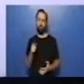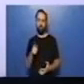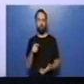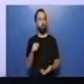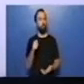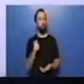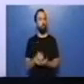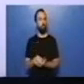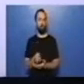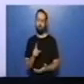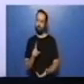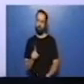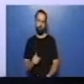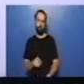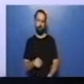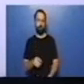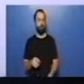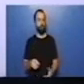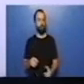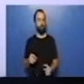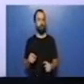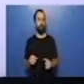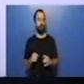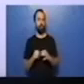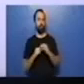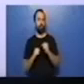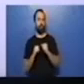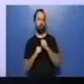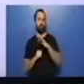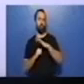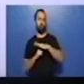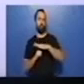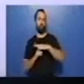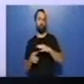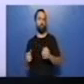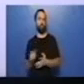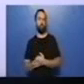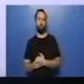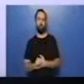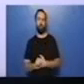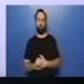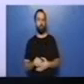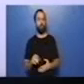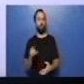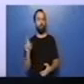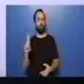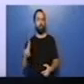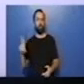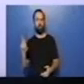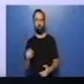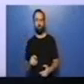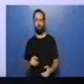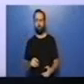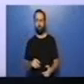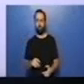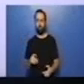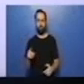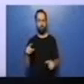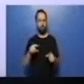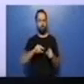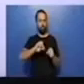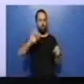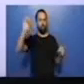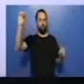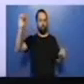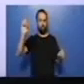elas cobram de indústrias que têm máquinas maiores, que acaba consumindo. E isso aqui